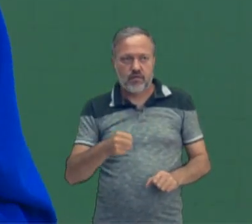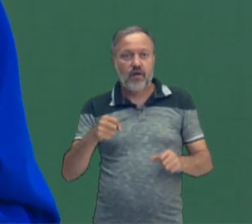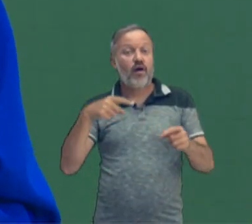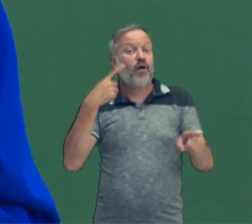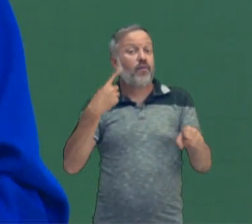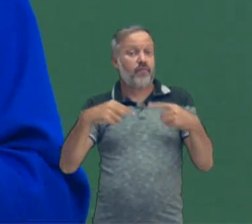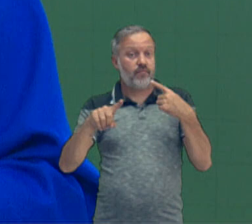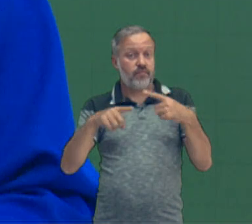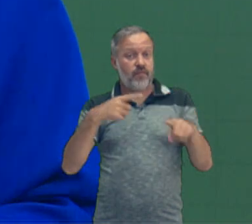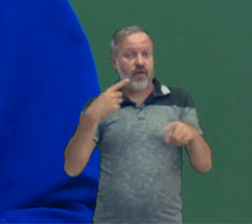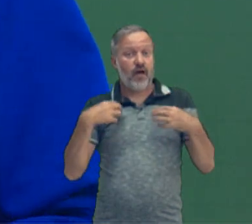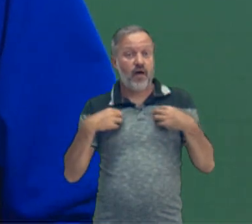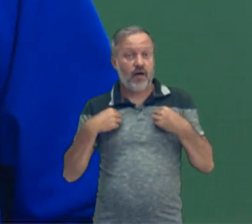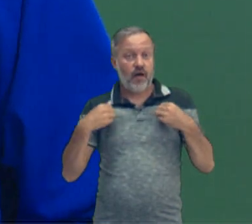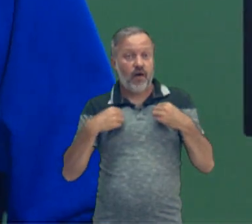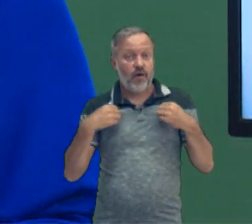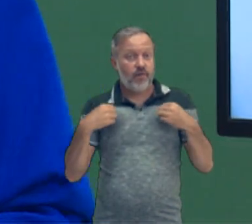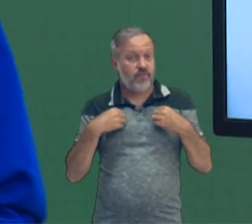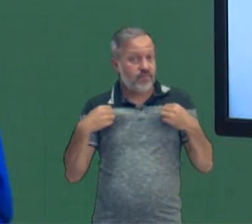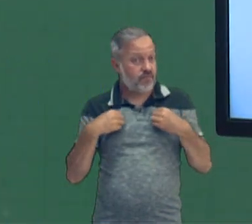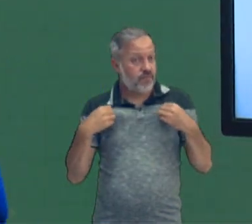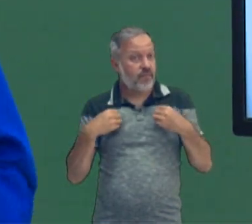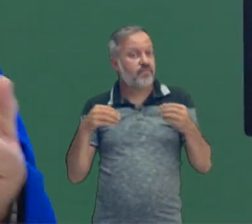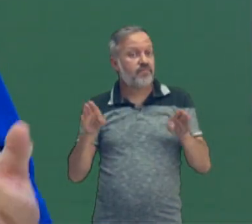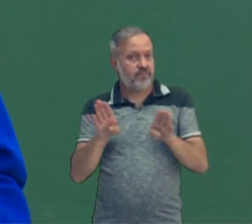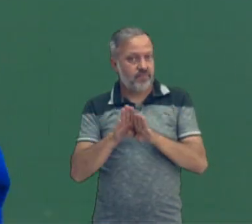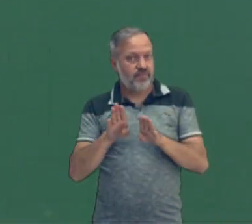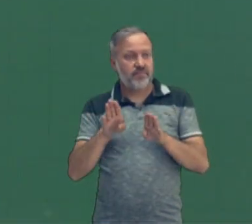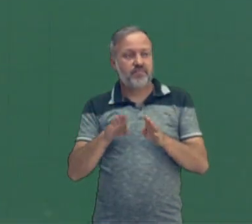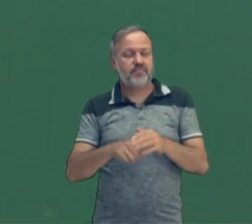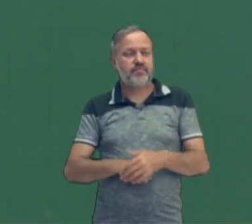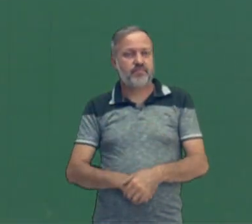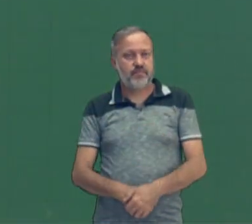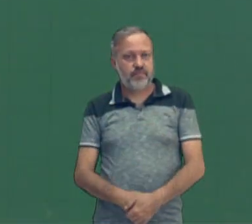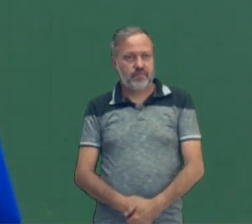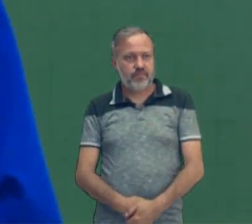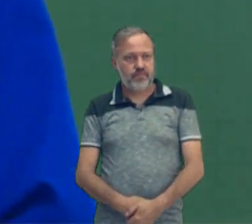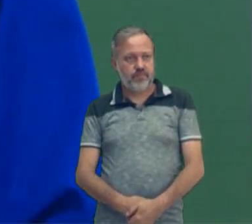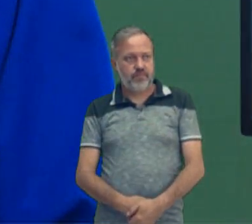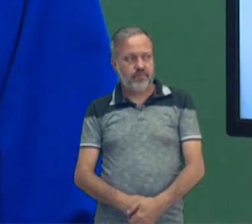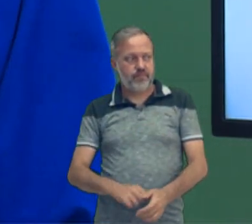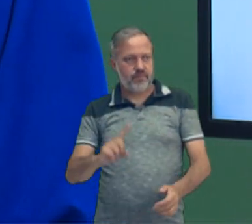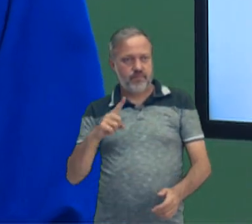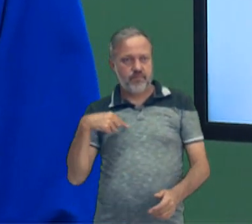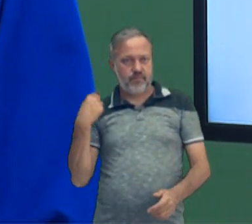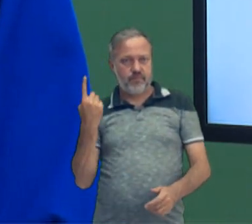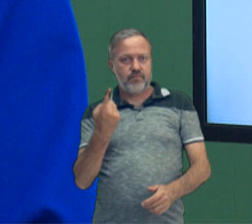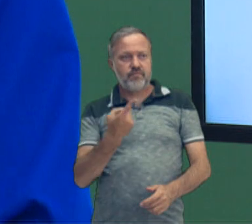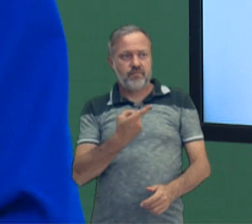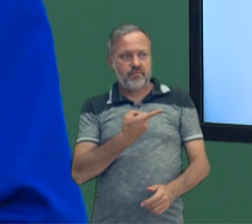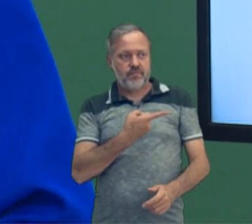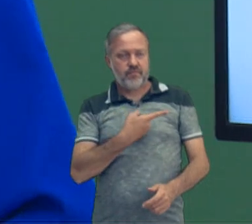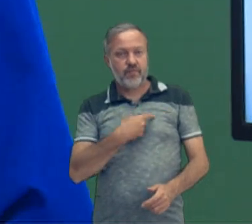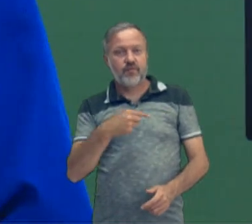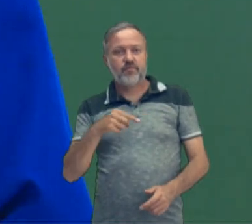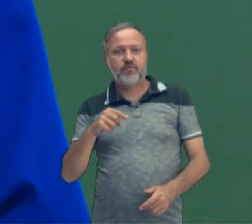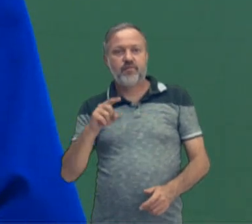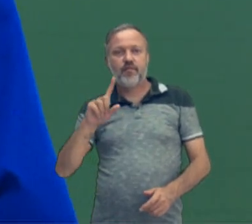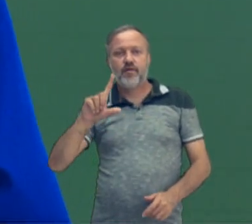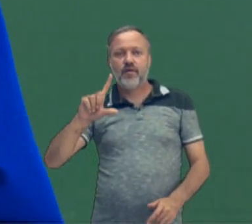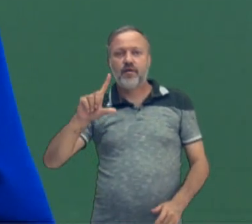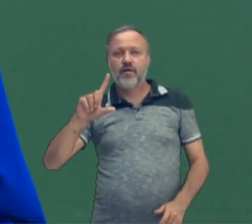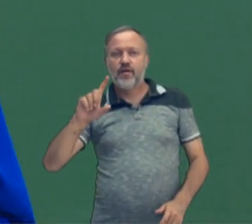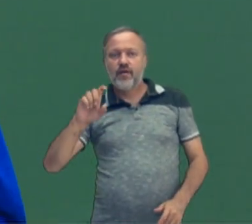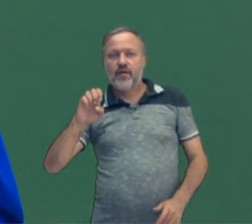música, o vestimento, ok? A fala. Nós, por exemplo, falamos aqui, né? Leite quente.